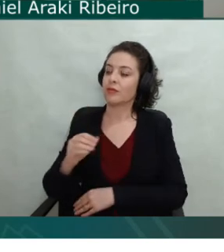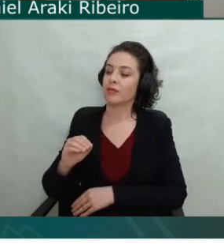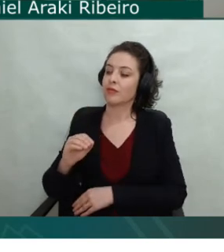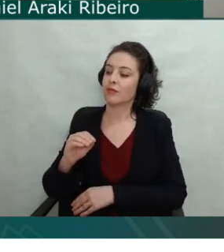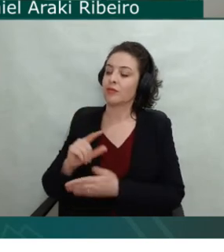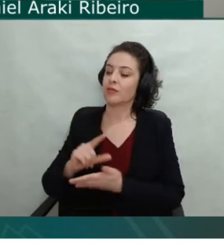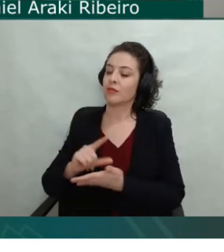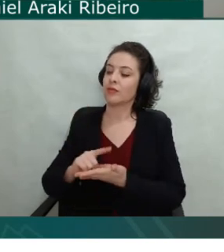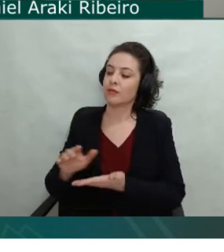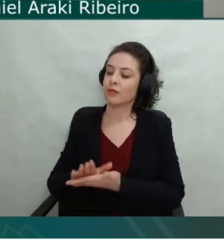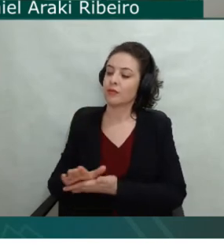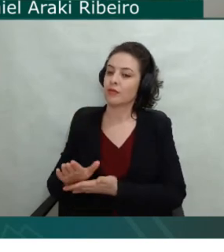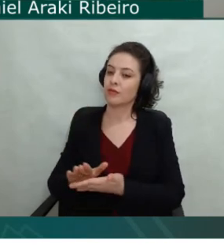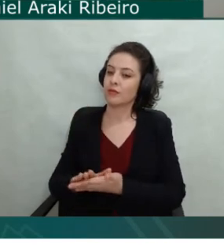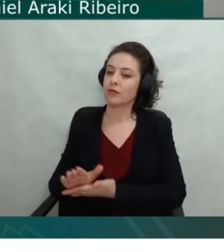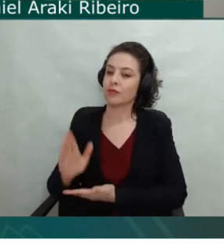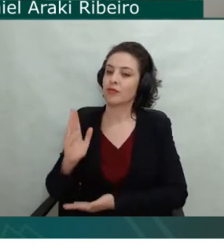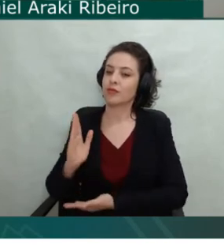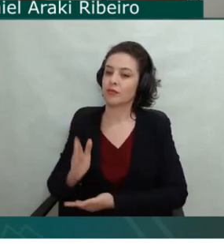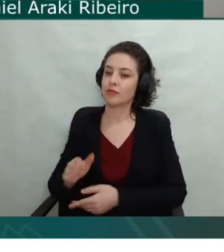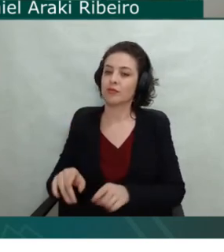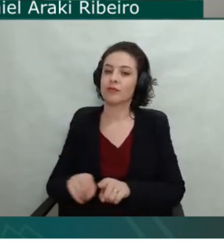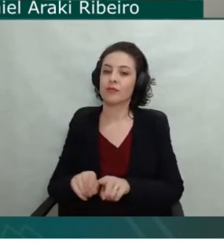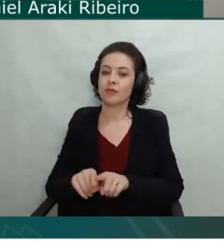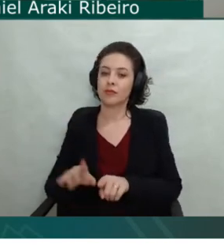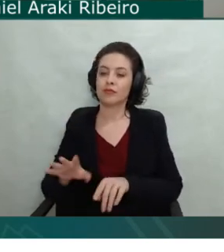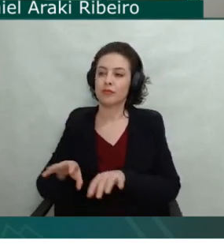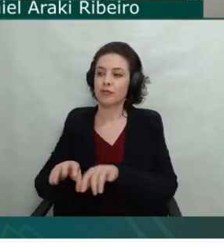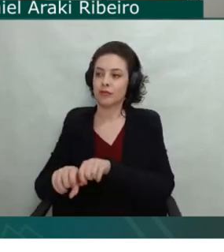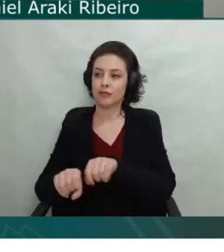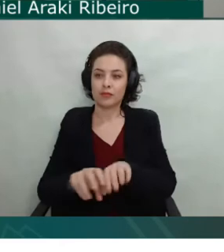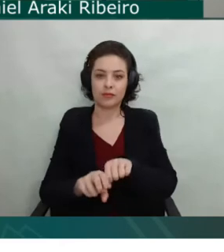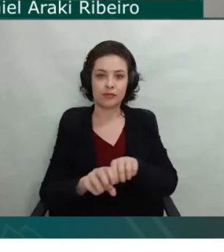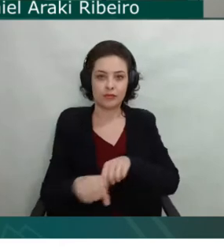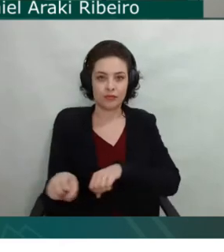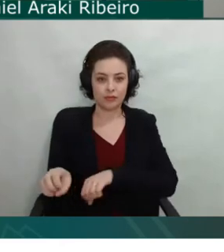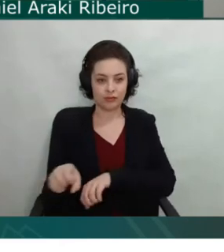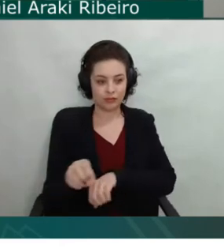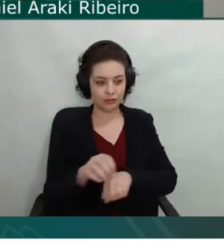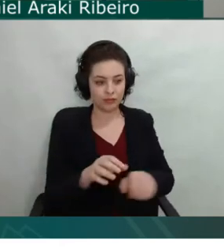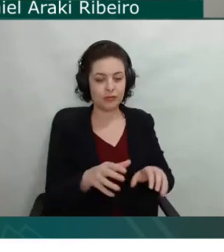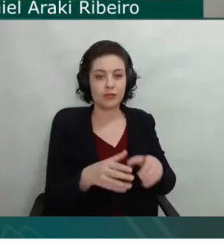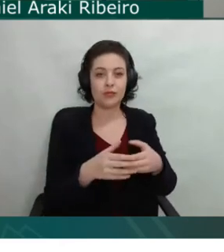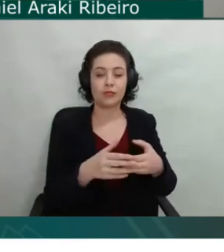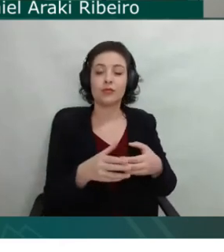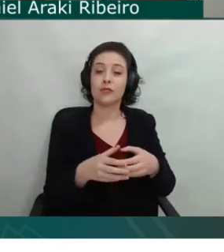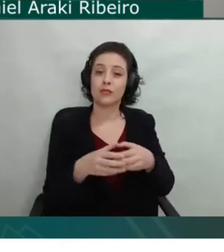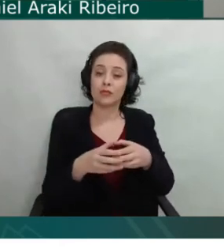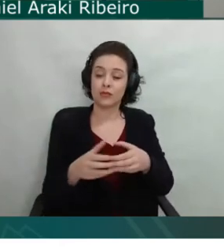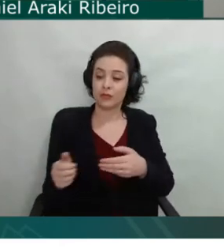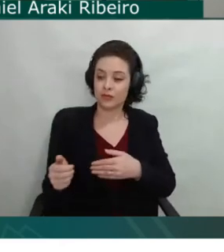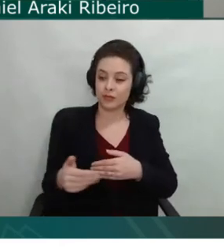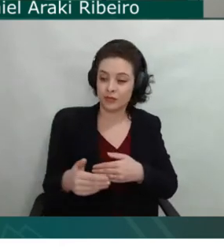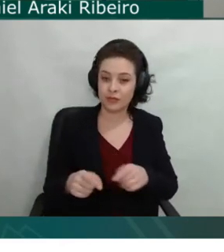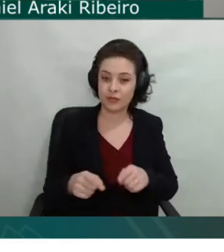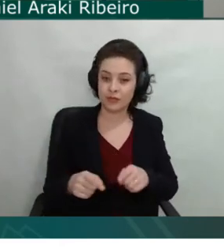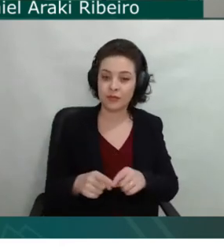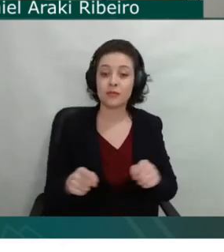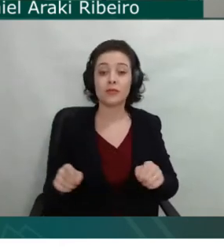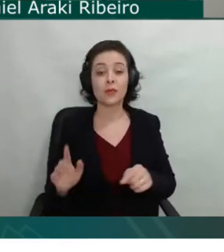publicados, também já formou muita gente no nosso grupo é recente, então, né, mas mesmo assim o Camilo